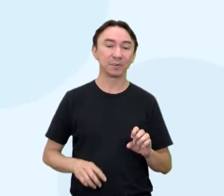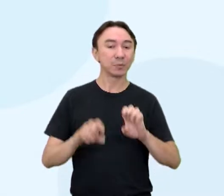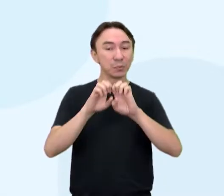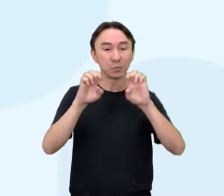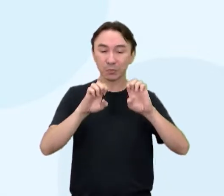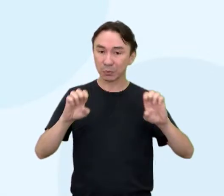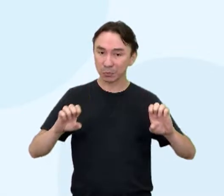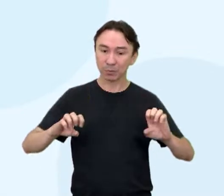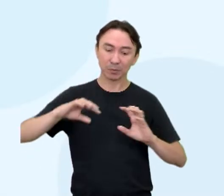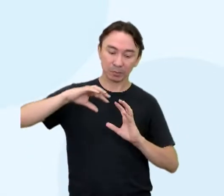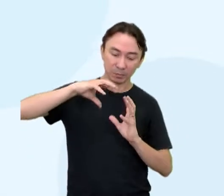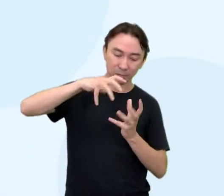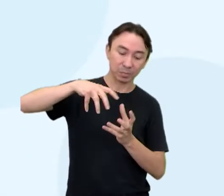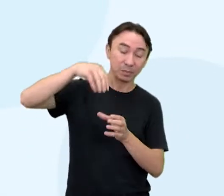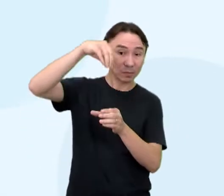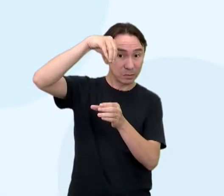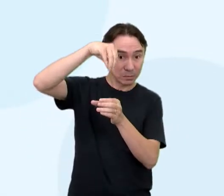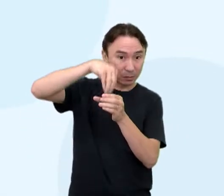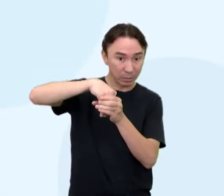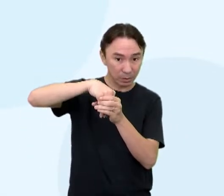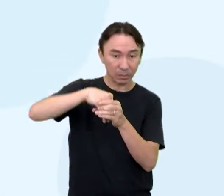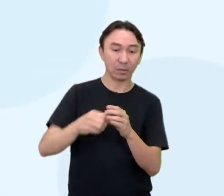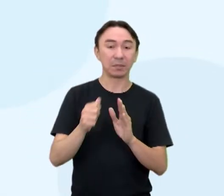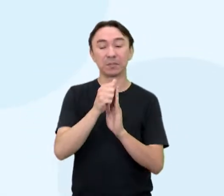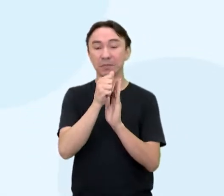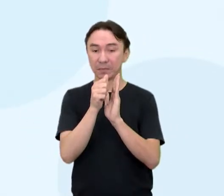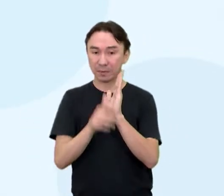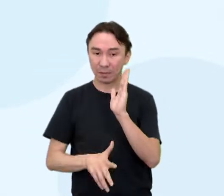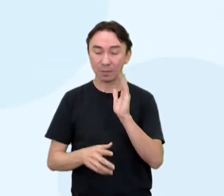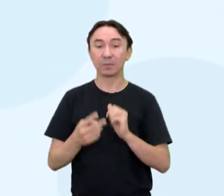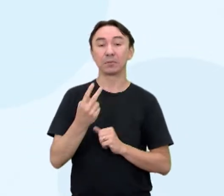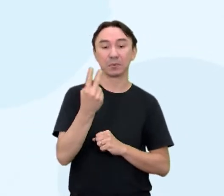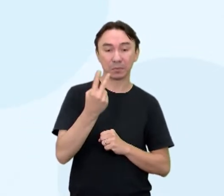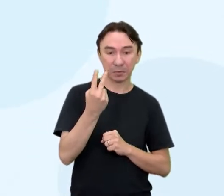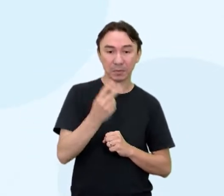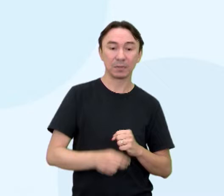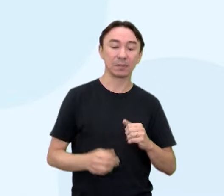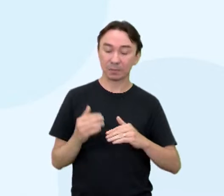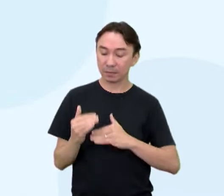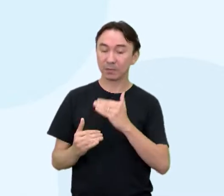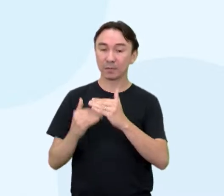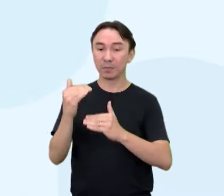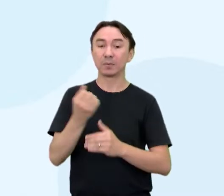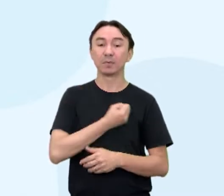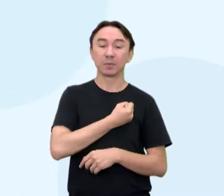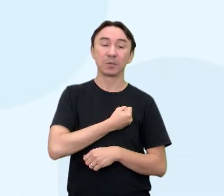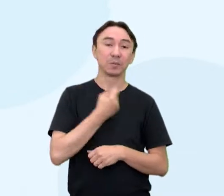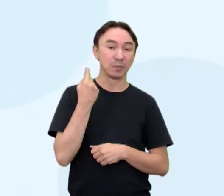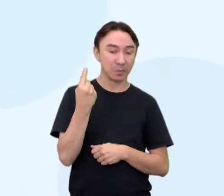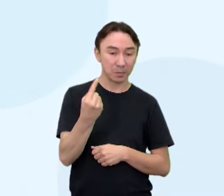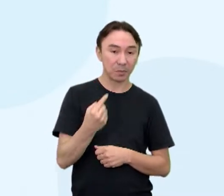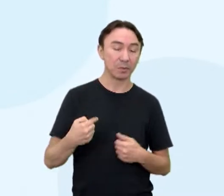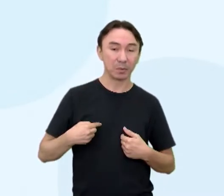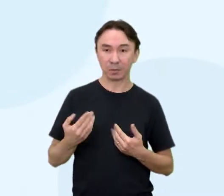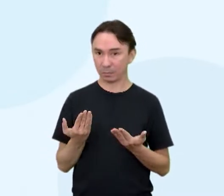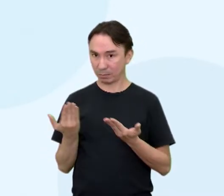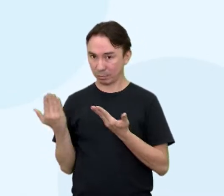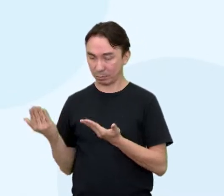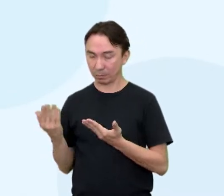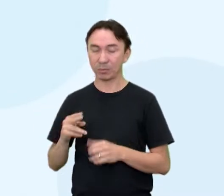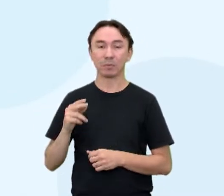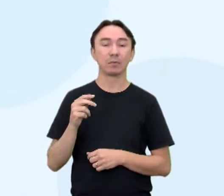do planeta, atividade 2, desenvolvimento 1. Eu sou o professor Antônio Russo Júnior, sou professor